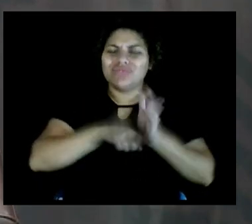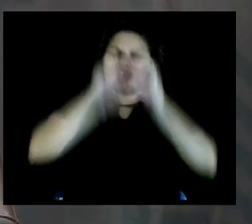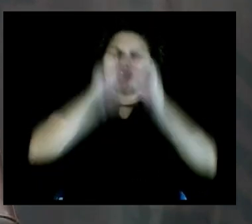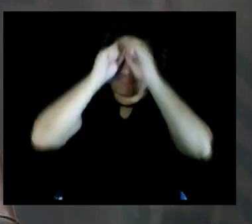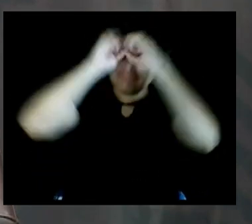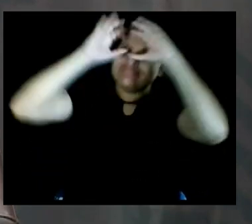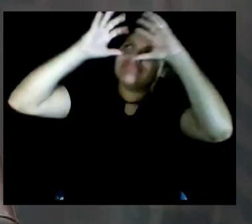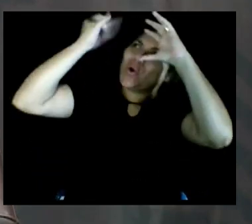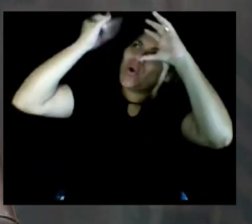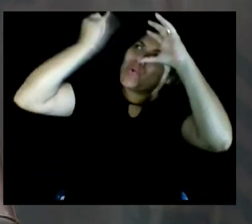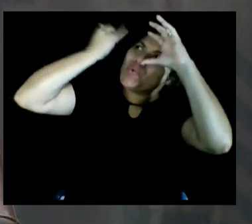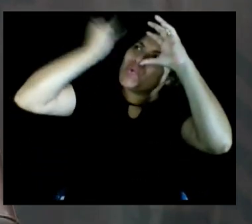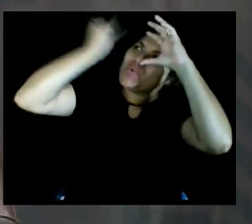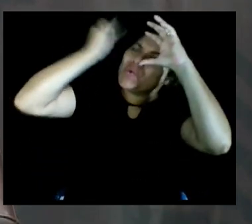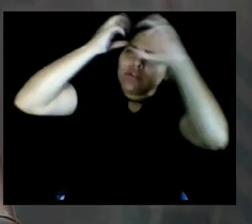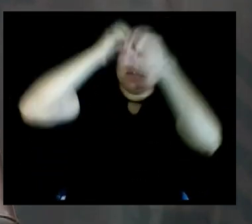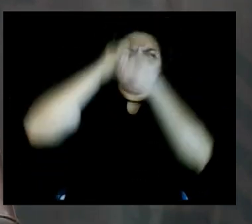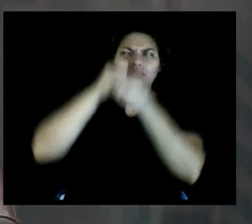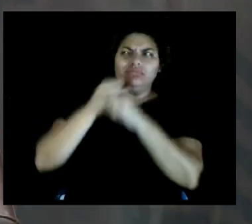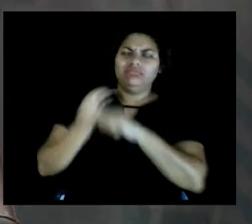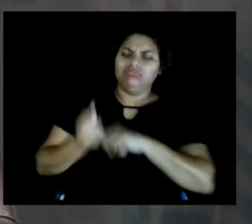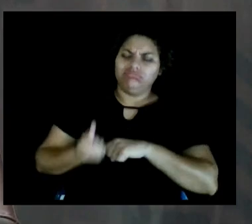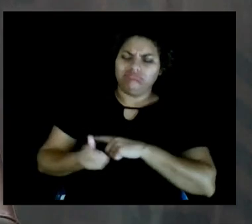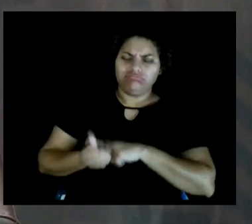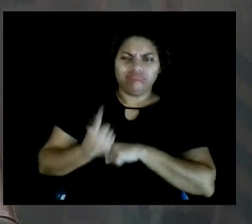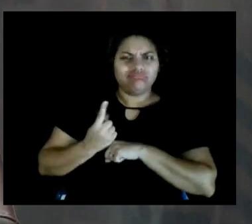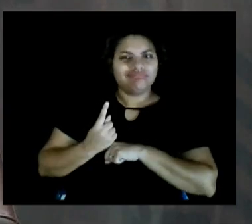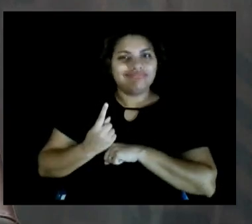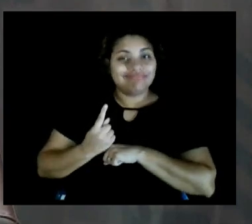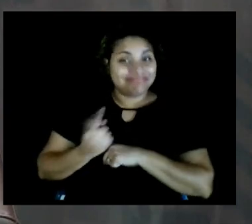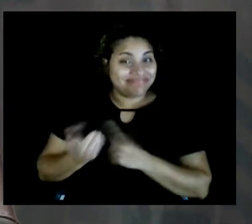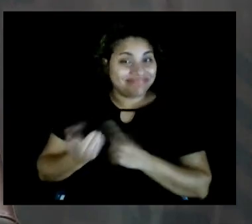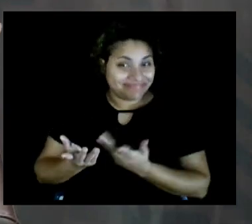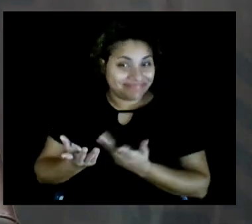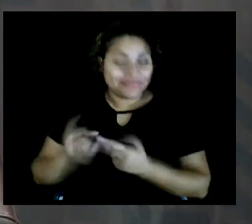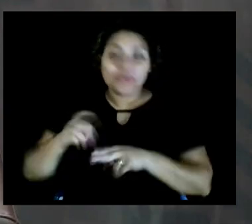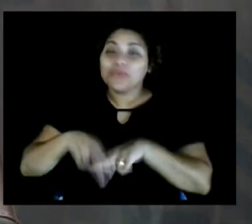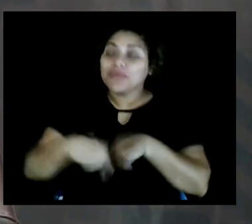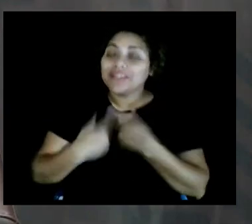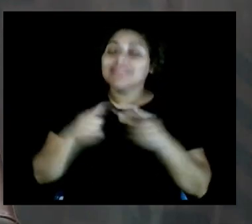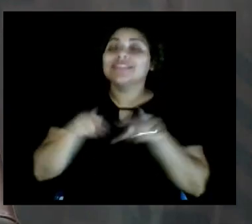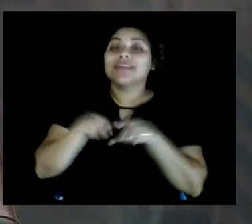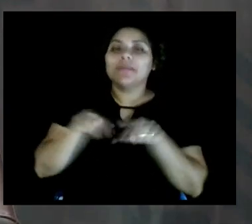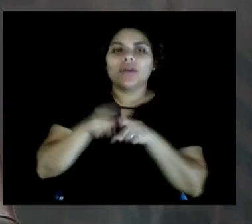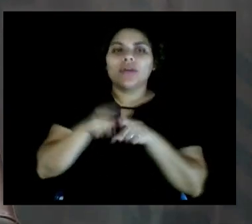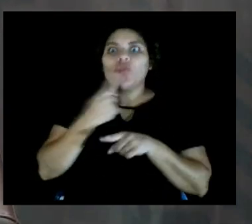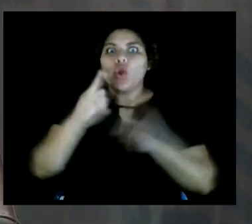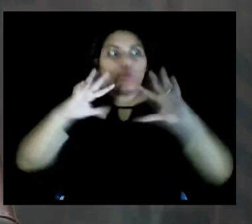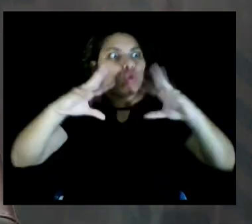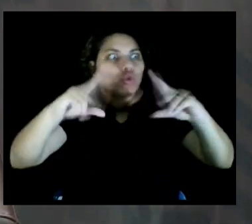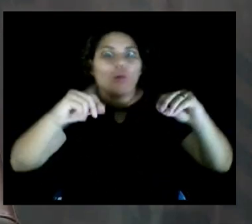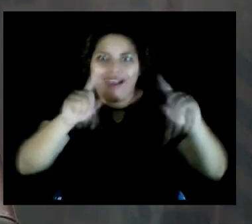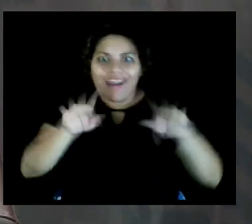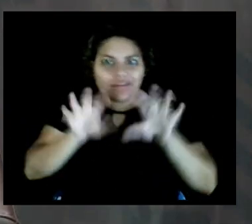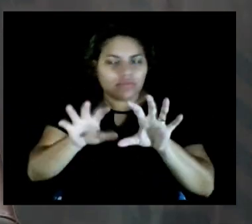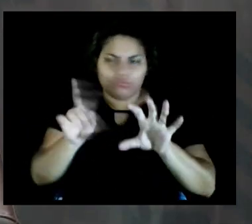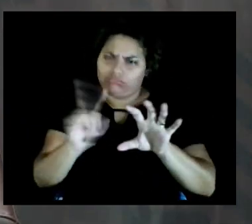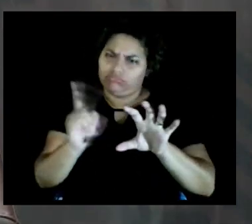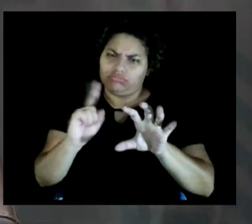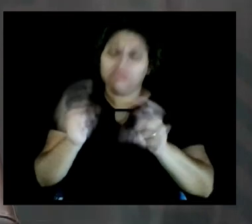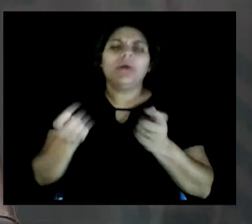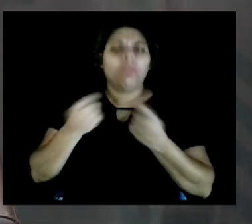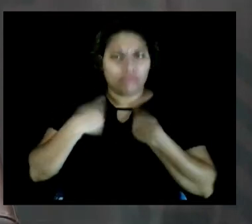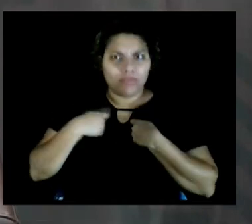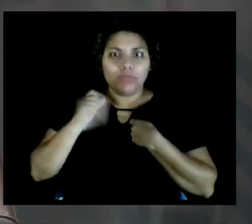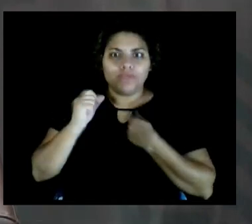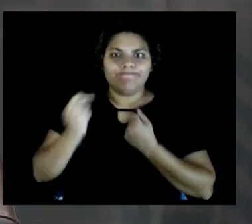aí, obviamente, não dá para generalizar e colocar o que pode acontecer, mas ele pode ficar em dúvida. Então,